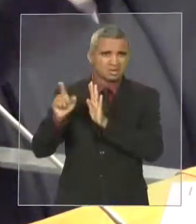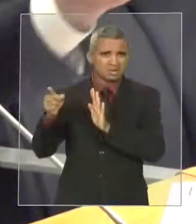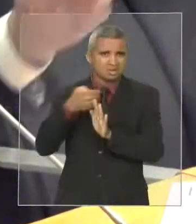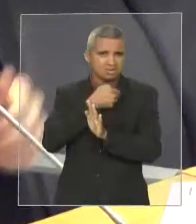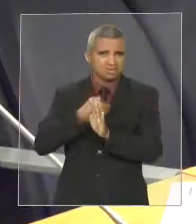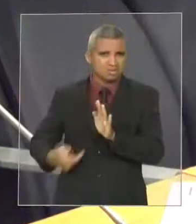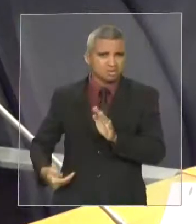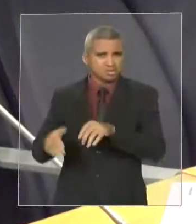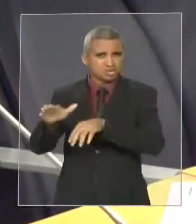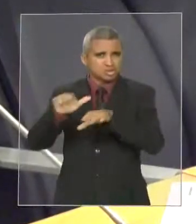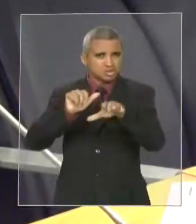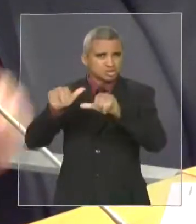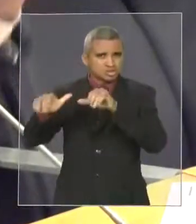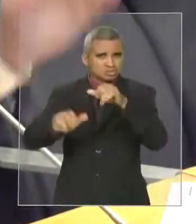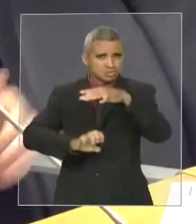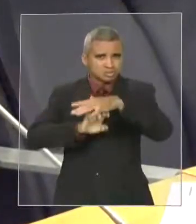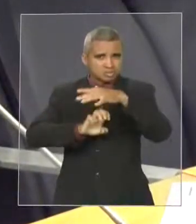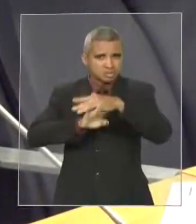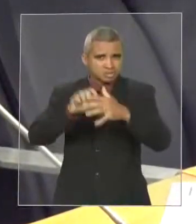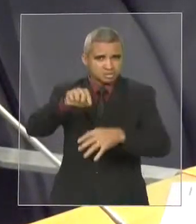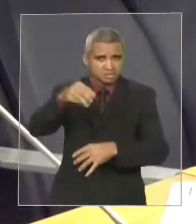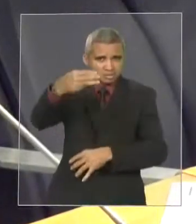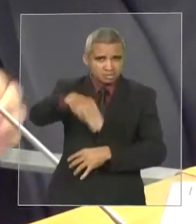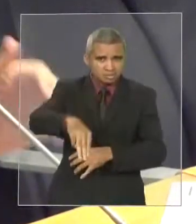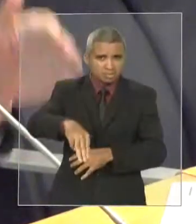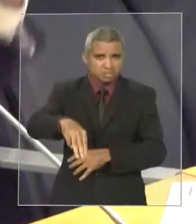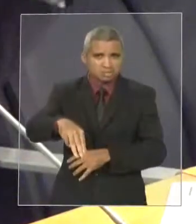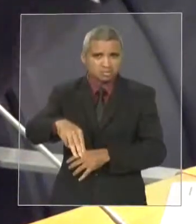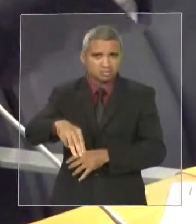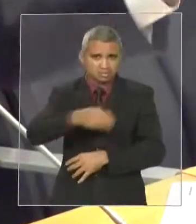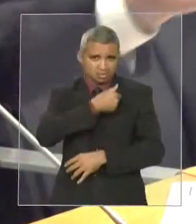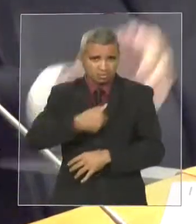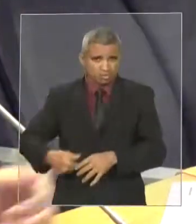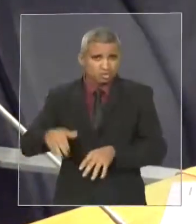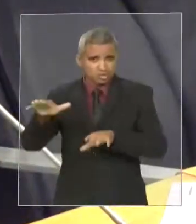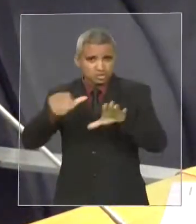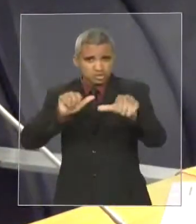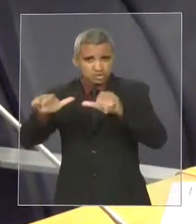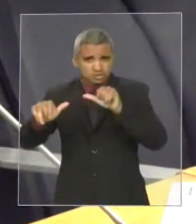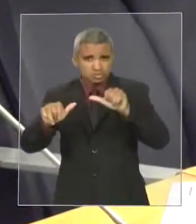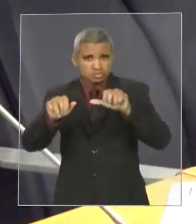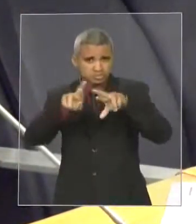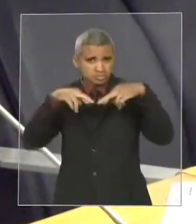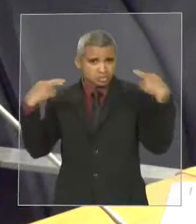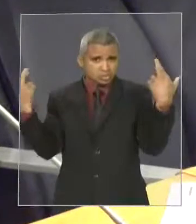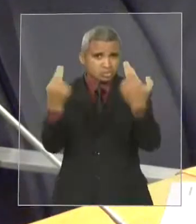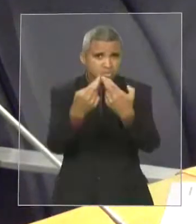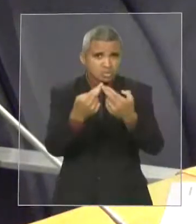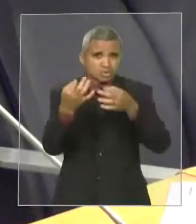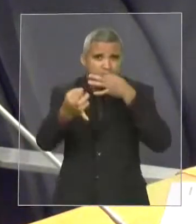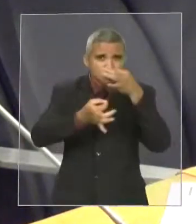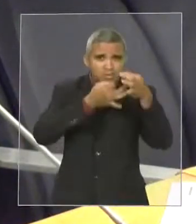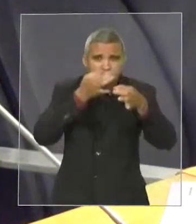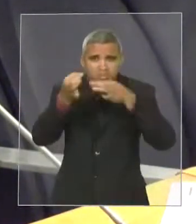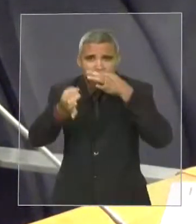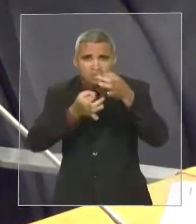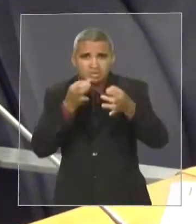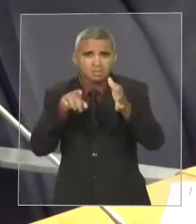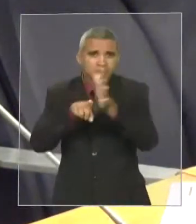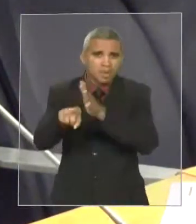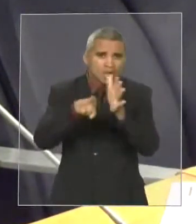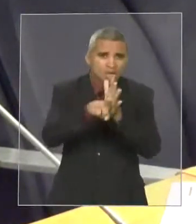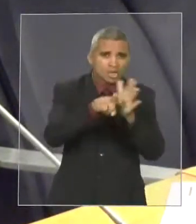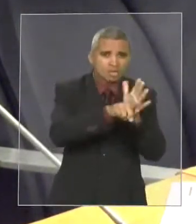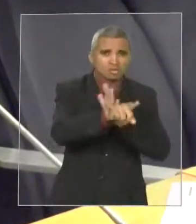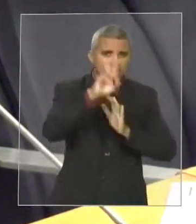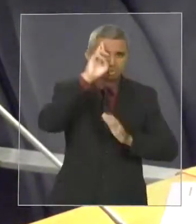ouviu o empresário maranhense, do grande ao pequeno, para saber de que forma eles poderiam construir e contribuir na